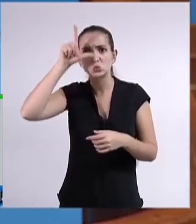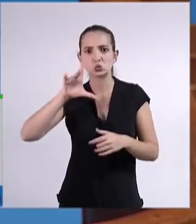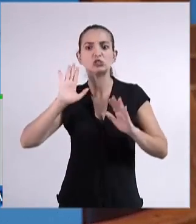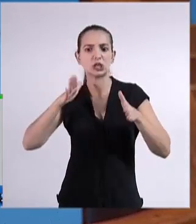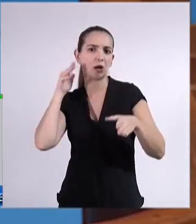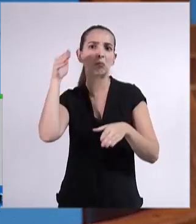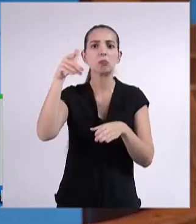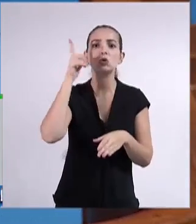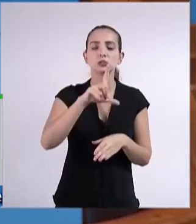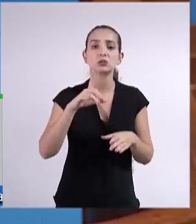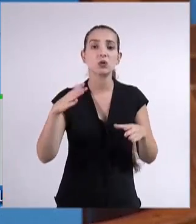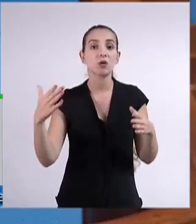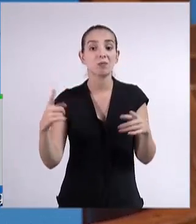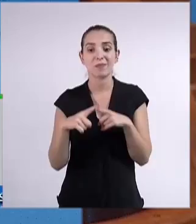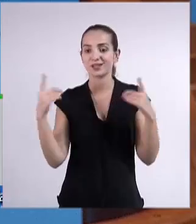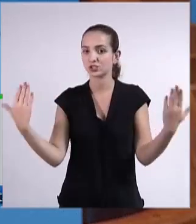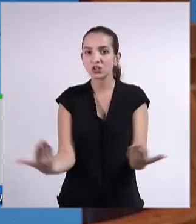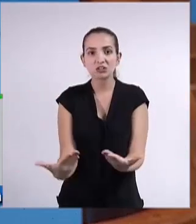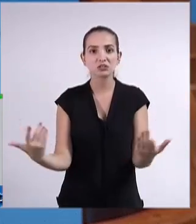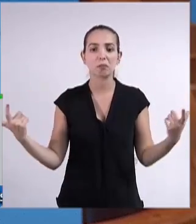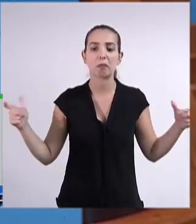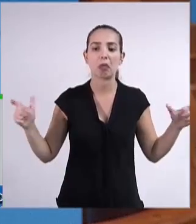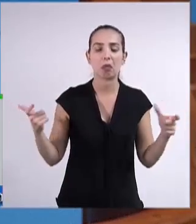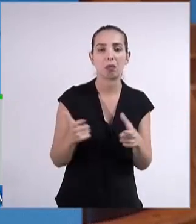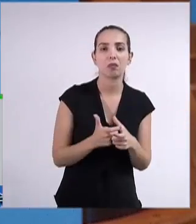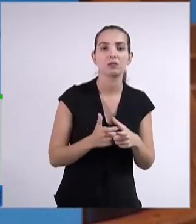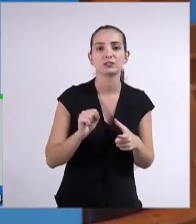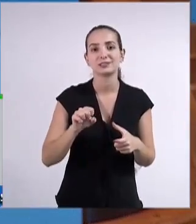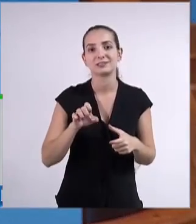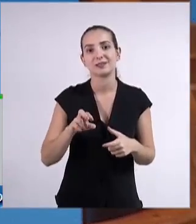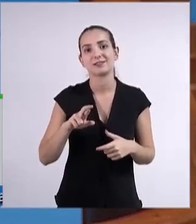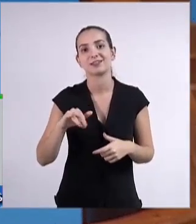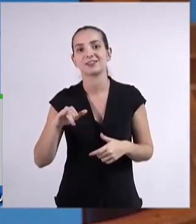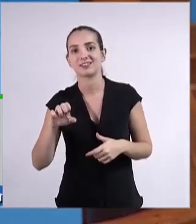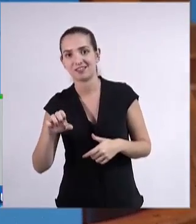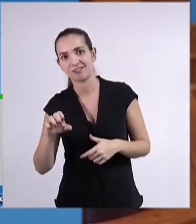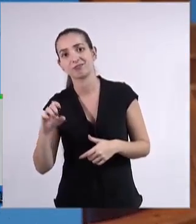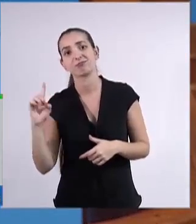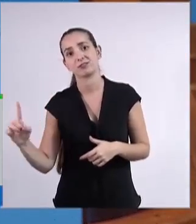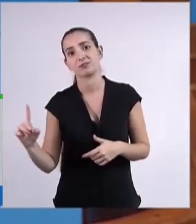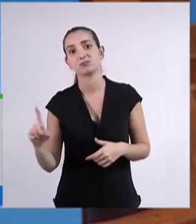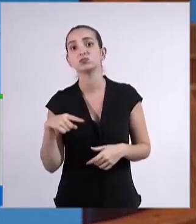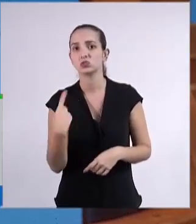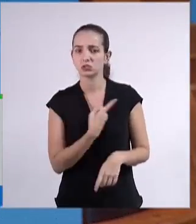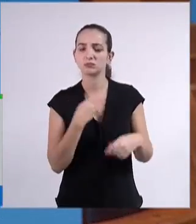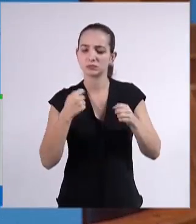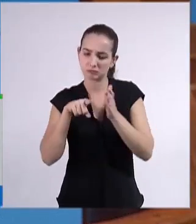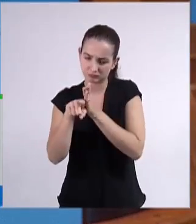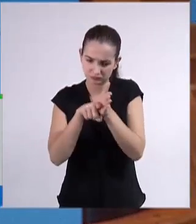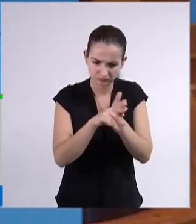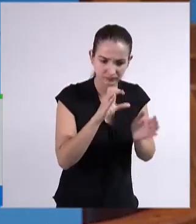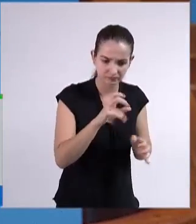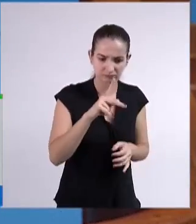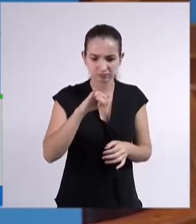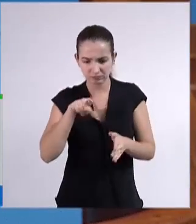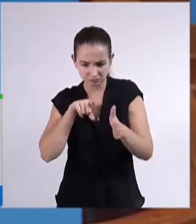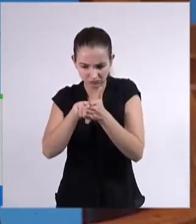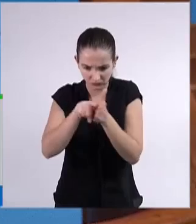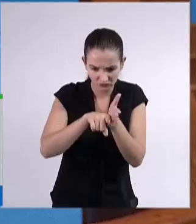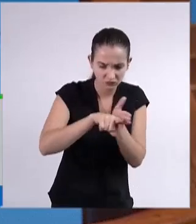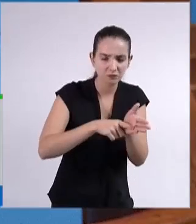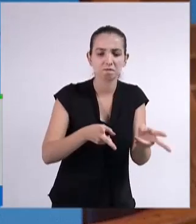vamos discutir e vamos desvendar essa caixa preta. E que os dirigentes, aqueles responsáveis que votam